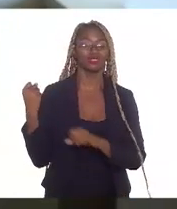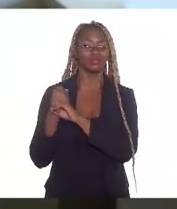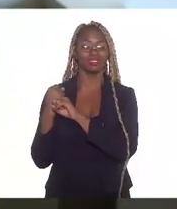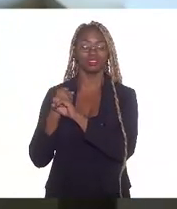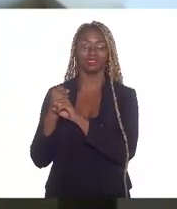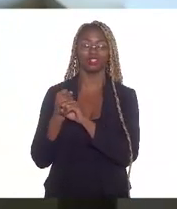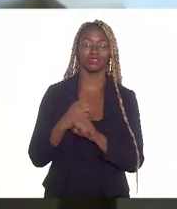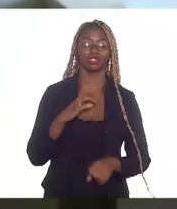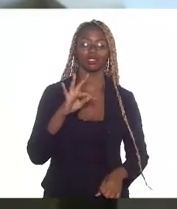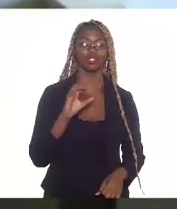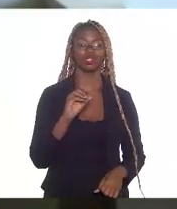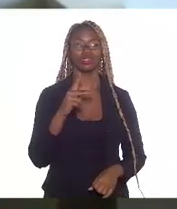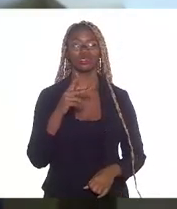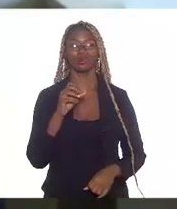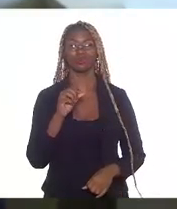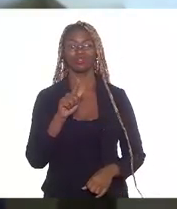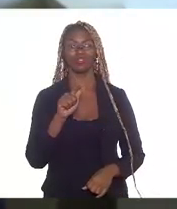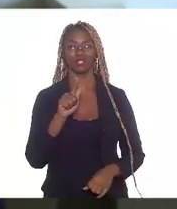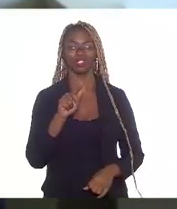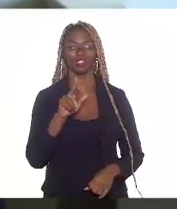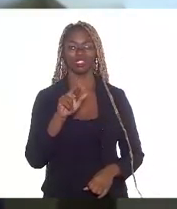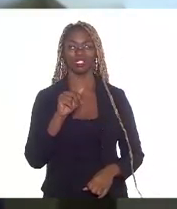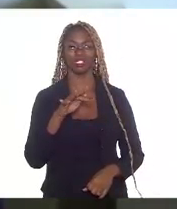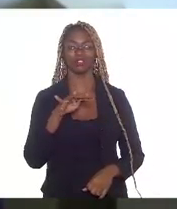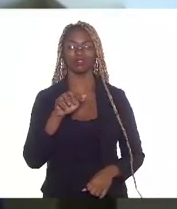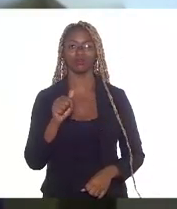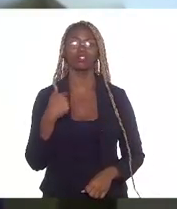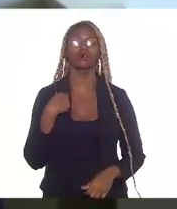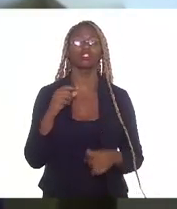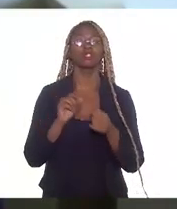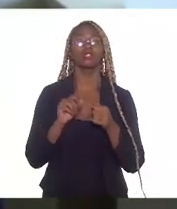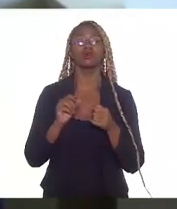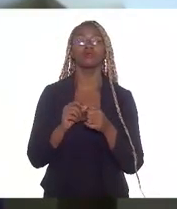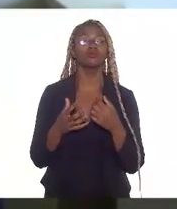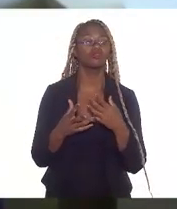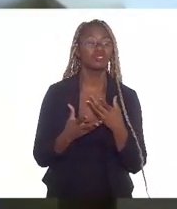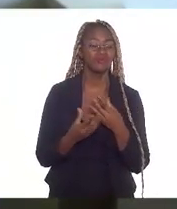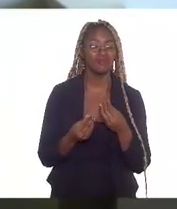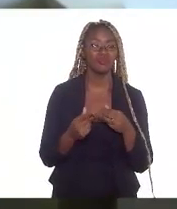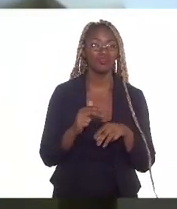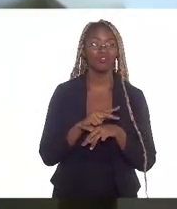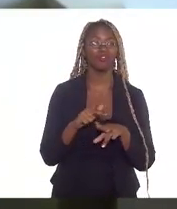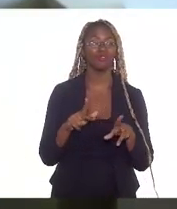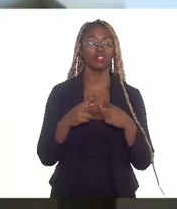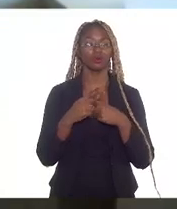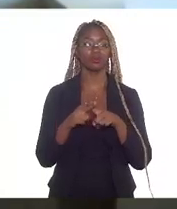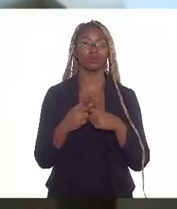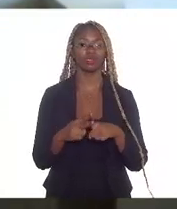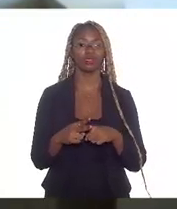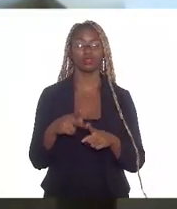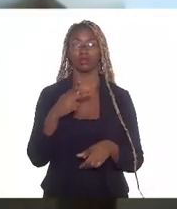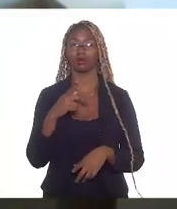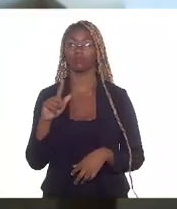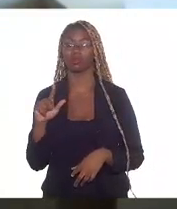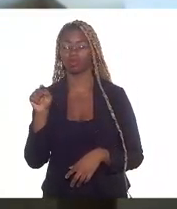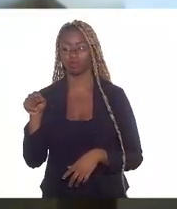topógrafo. Então, eu fiz bastantes emendas. O projeto é bom.